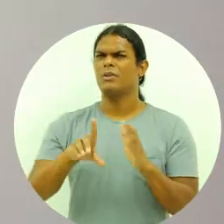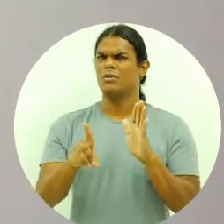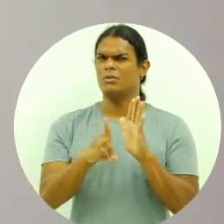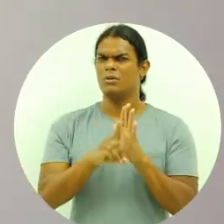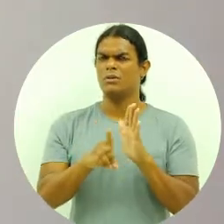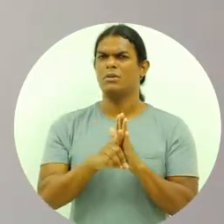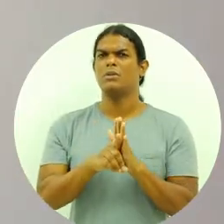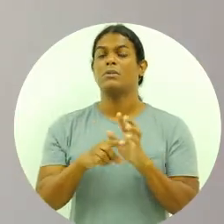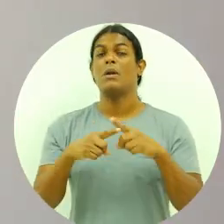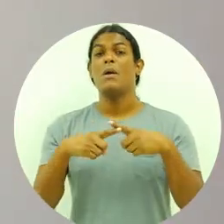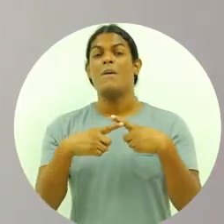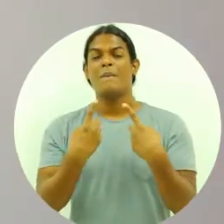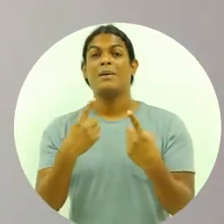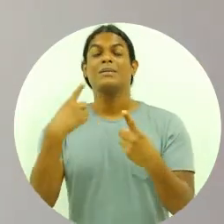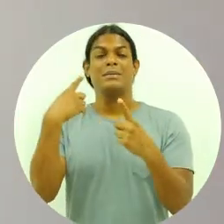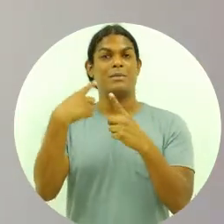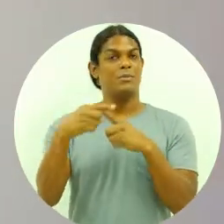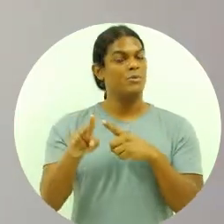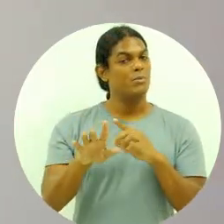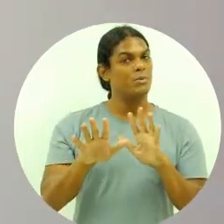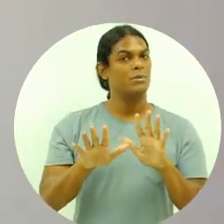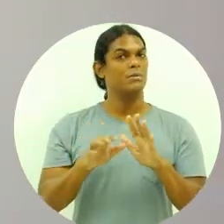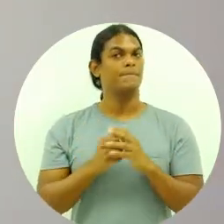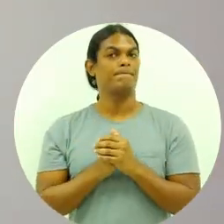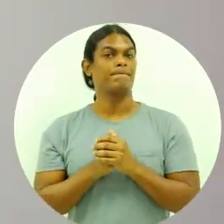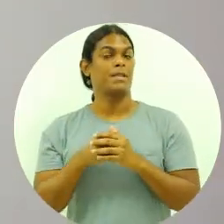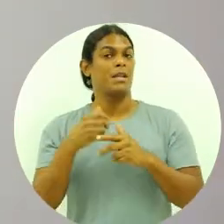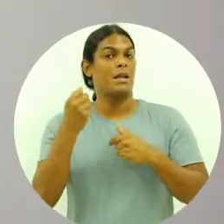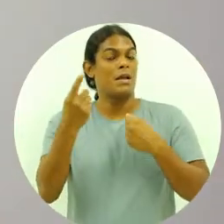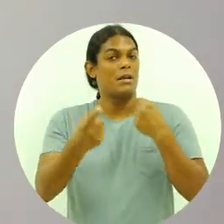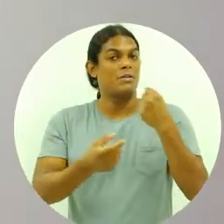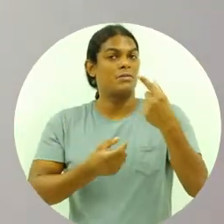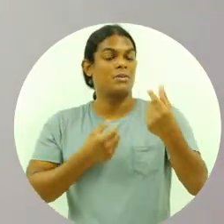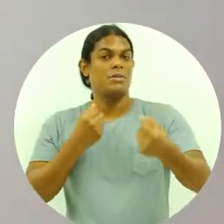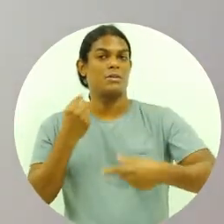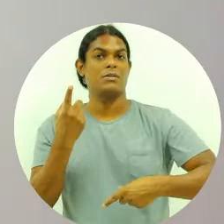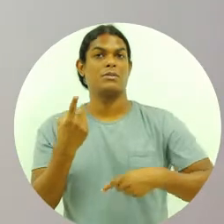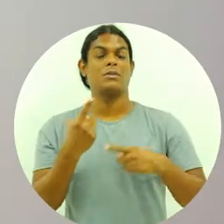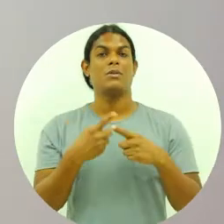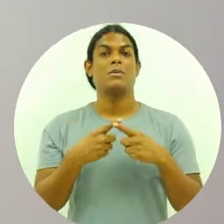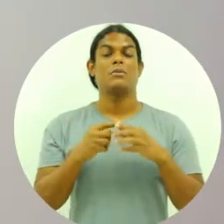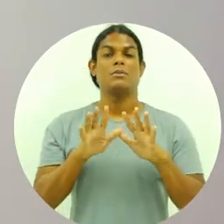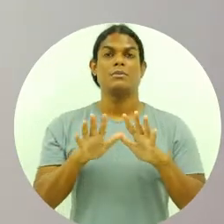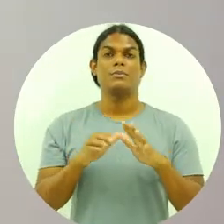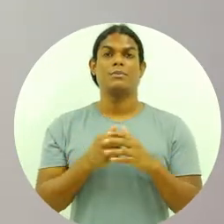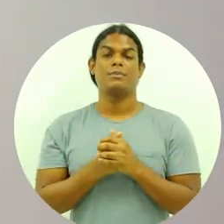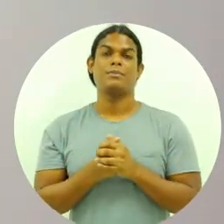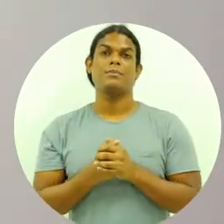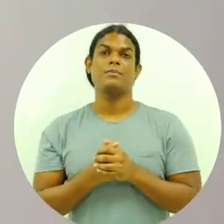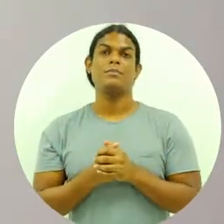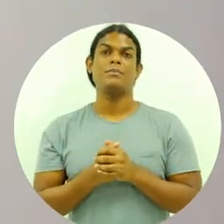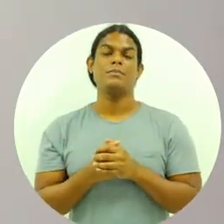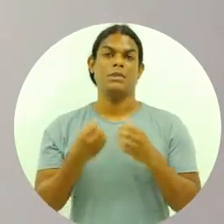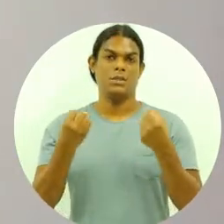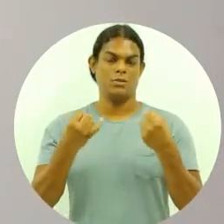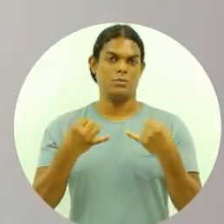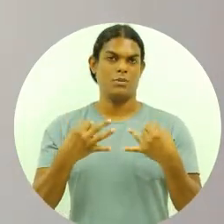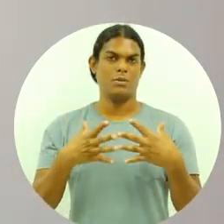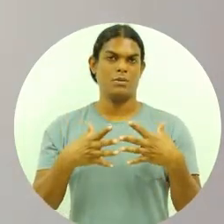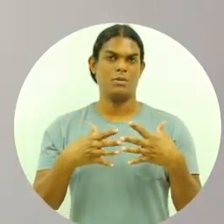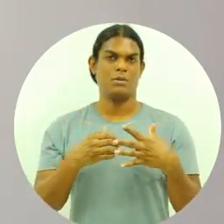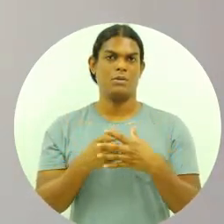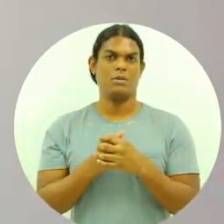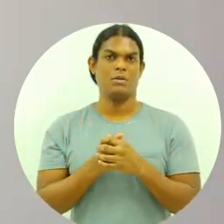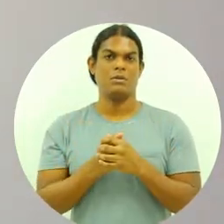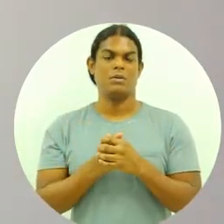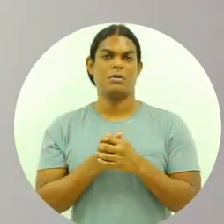alguns momentos, quando se exige um percentual mínimo para a prestação daquele serviço de natureza essencial. Quando você tem uma